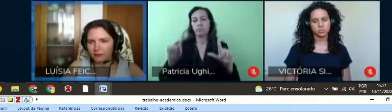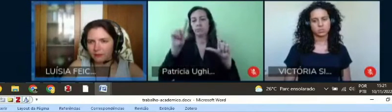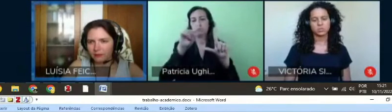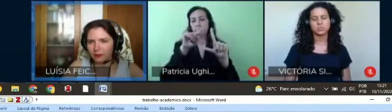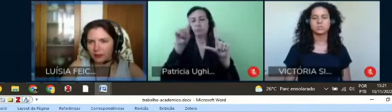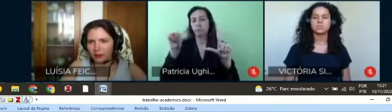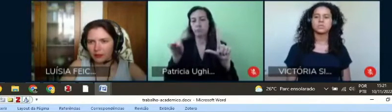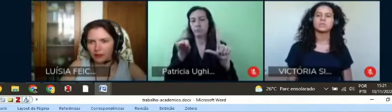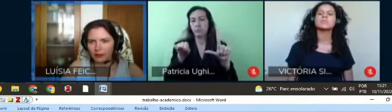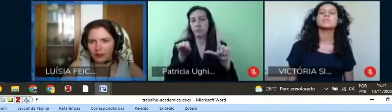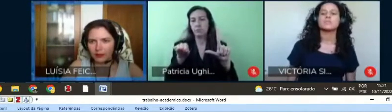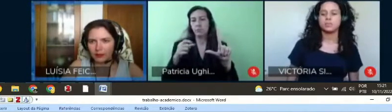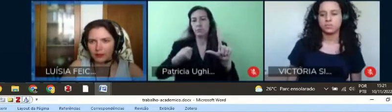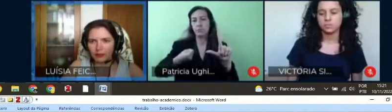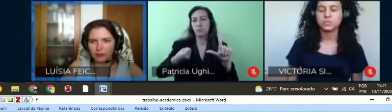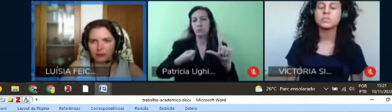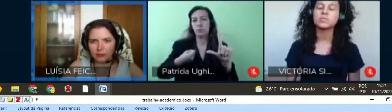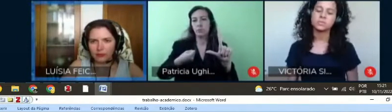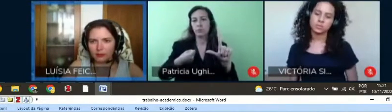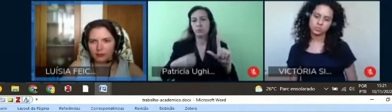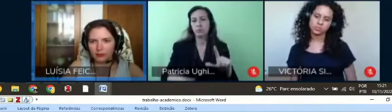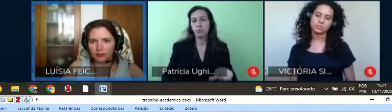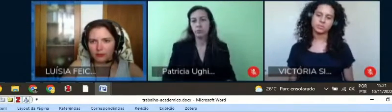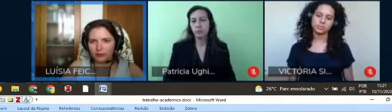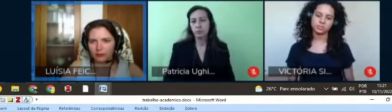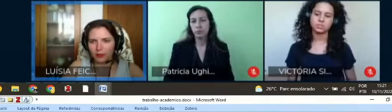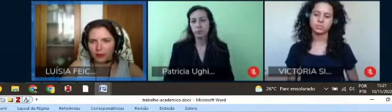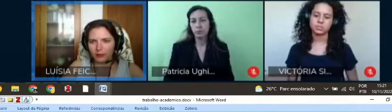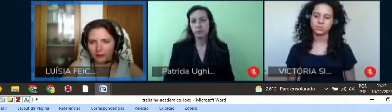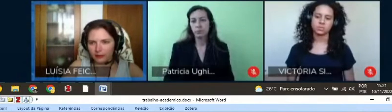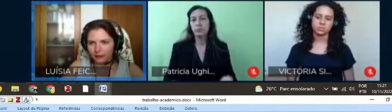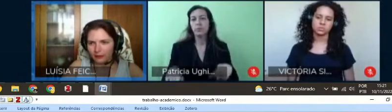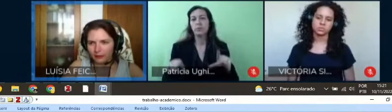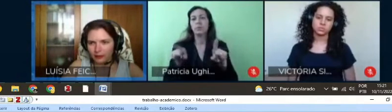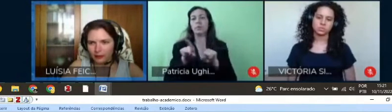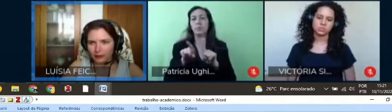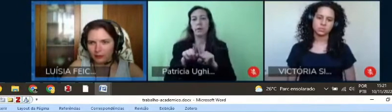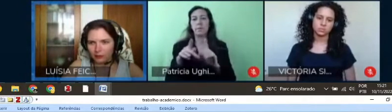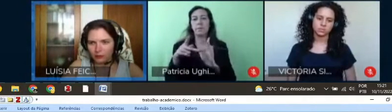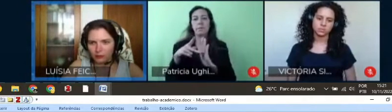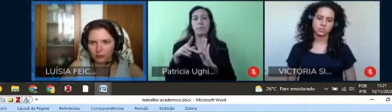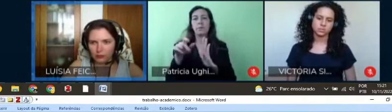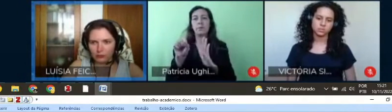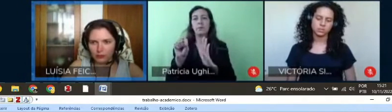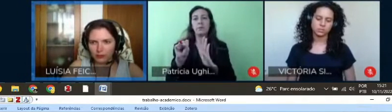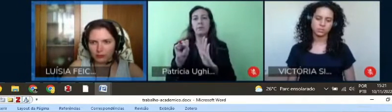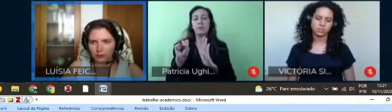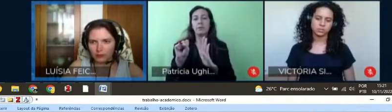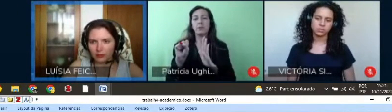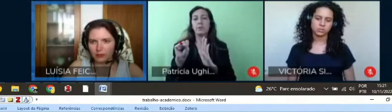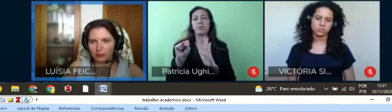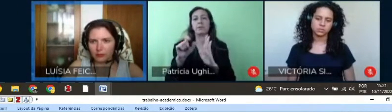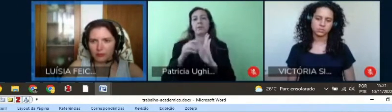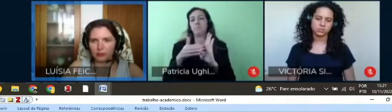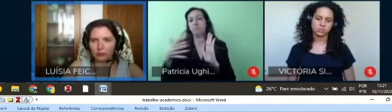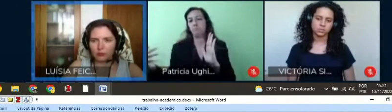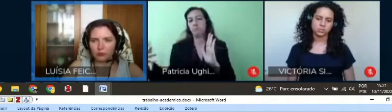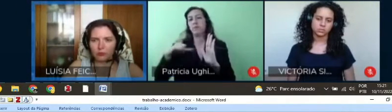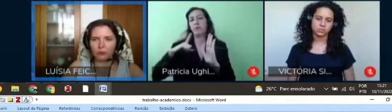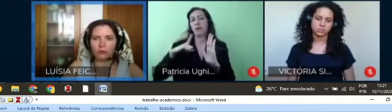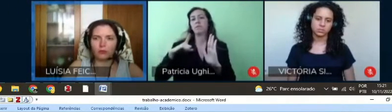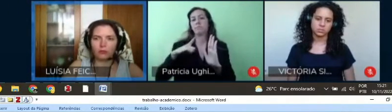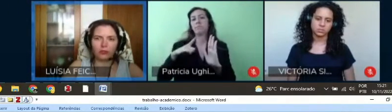E até aqui nos elementos pós-textuais, ele continua nos acompanhando. Então, a